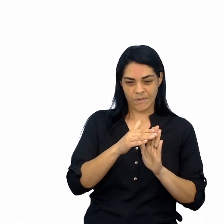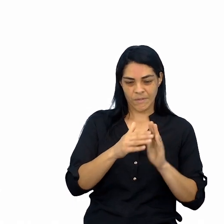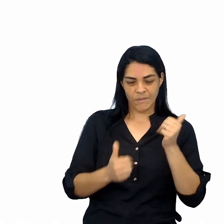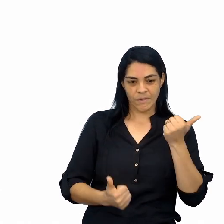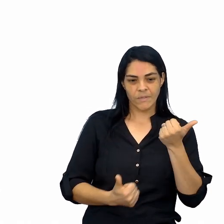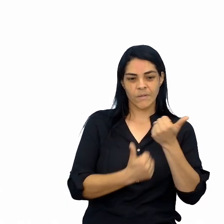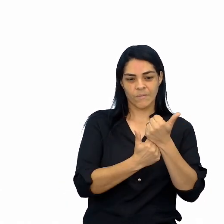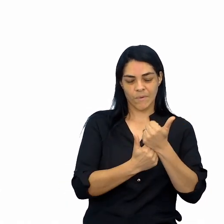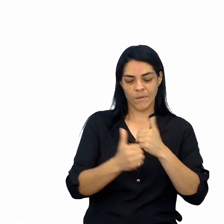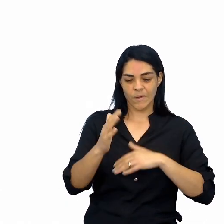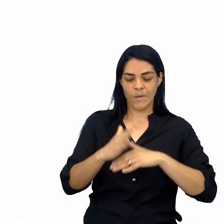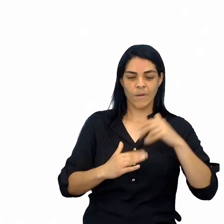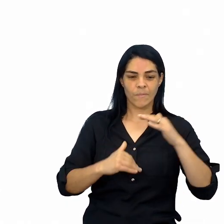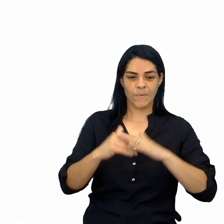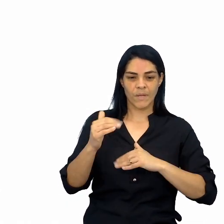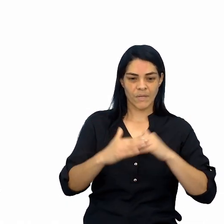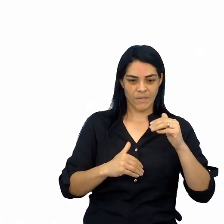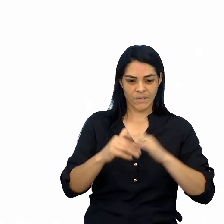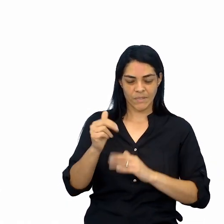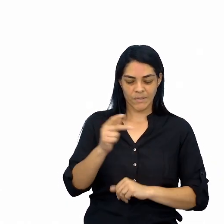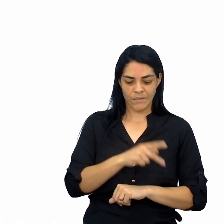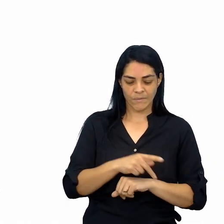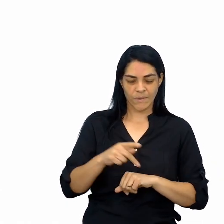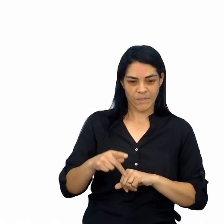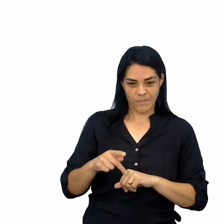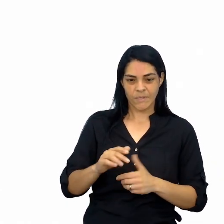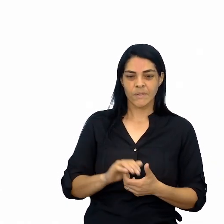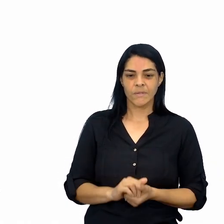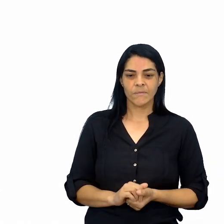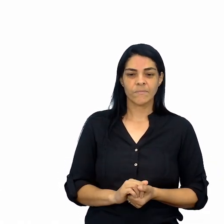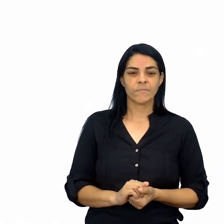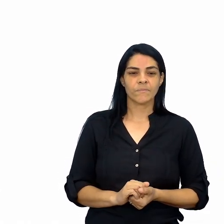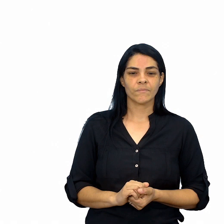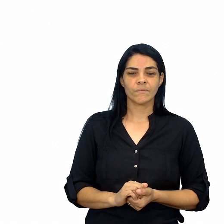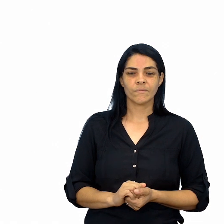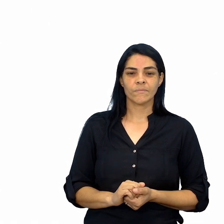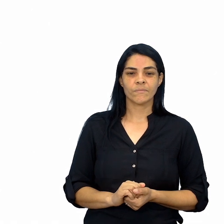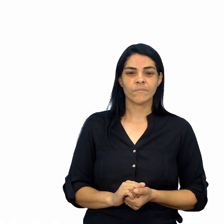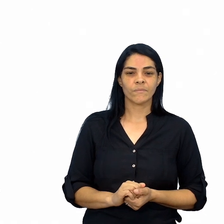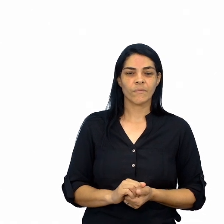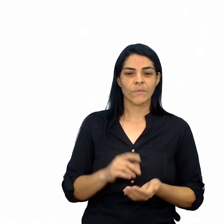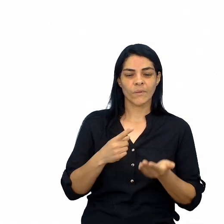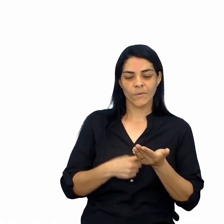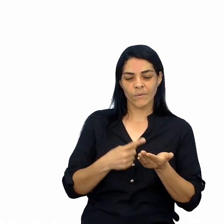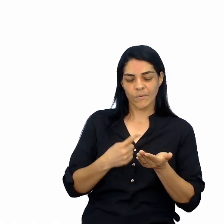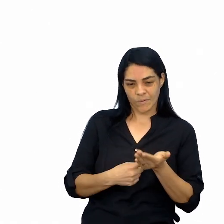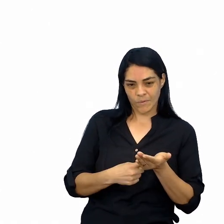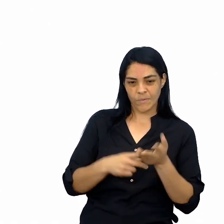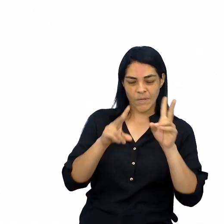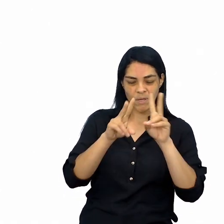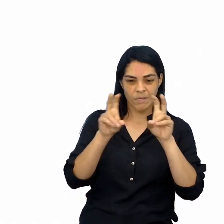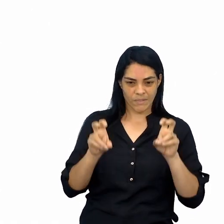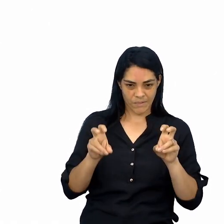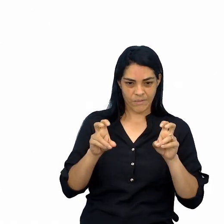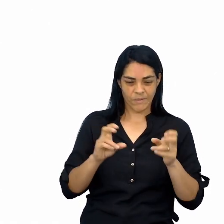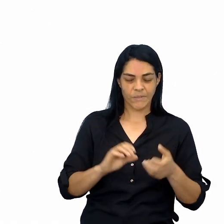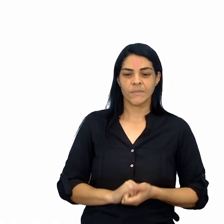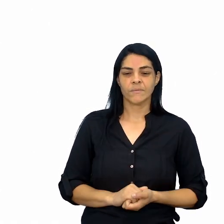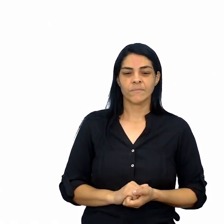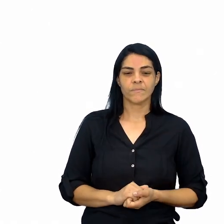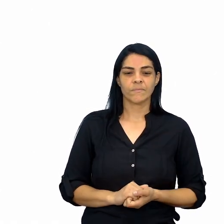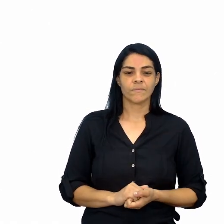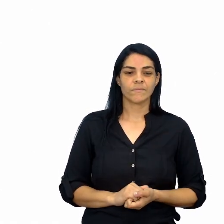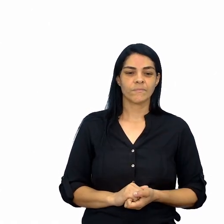à prática pedagógica, em que eu e Suzete Borelli trataremos de algumas questões.